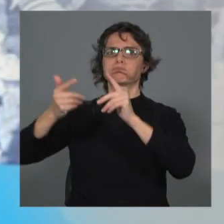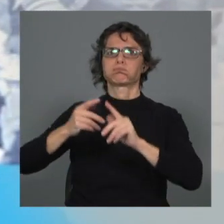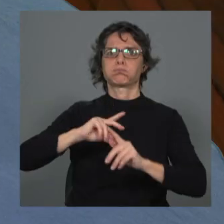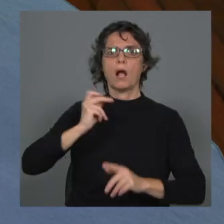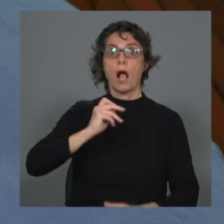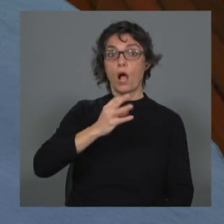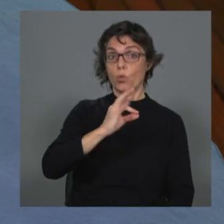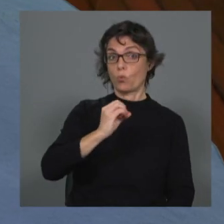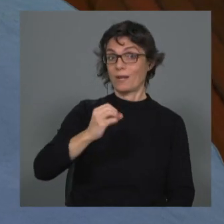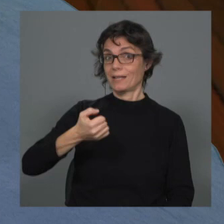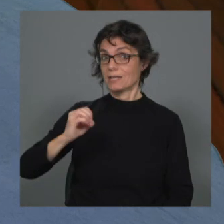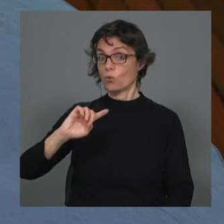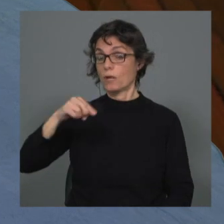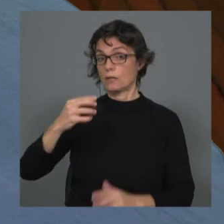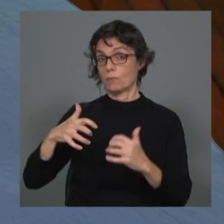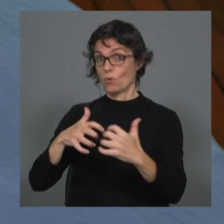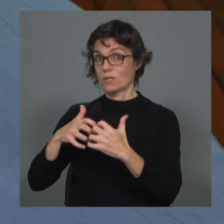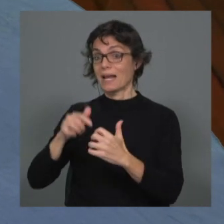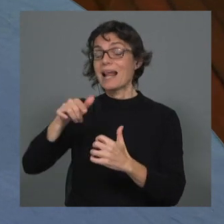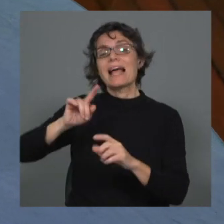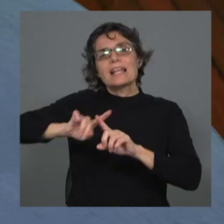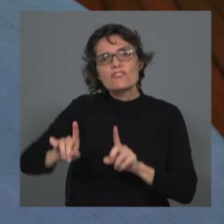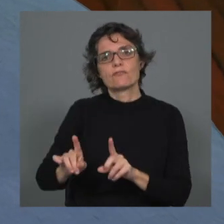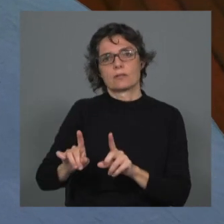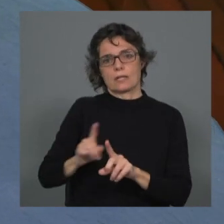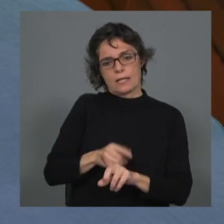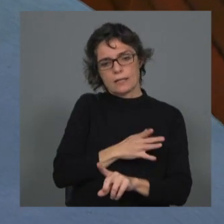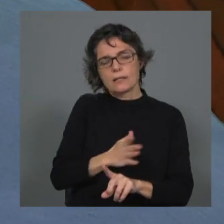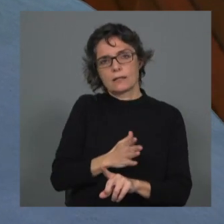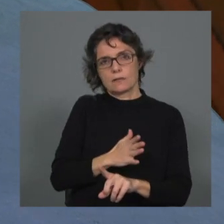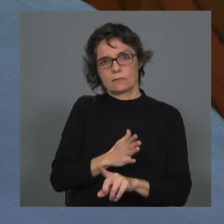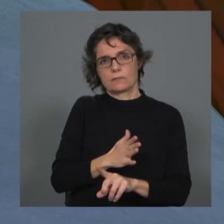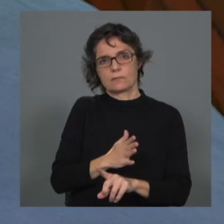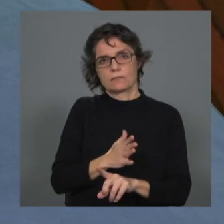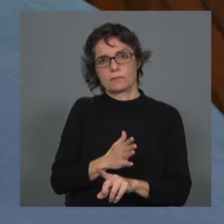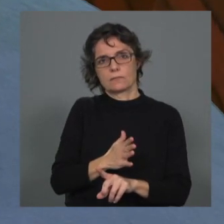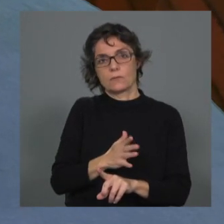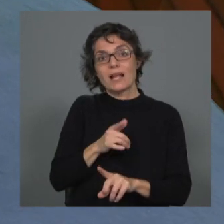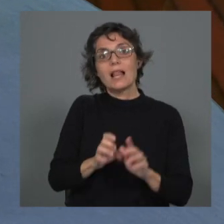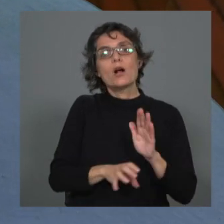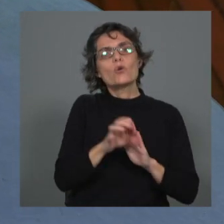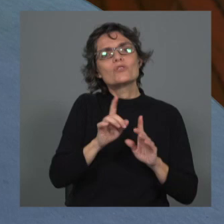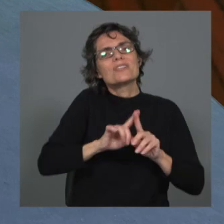guerra, em que havia condições para que houvesse menos